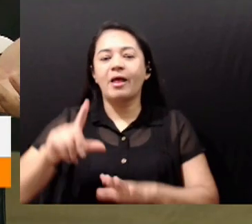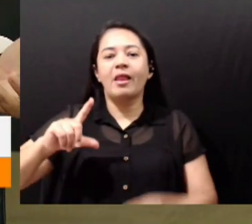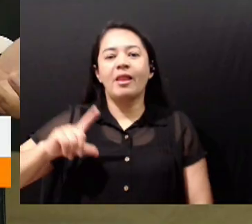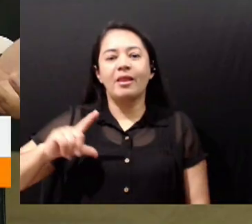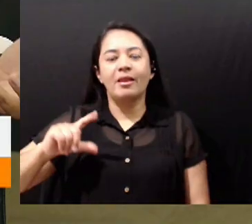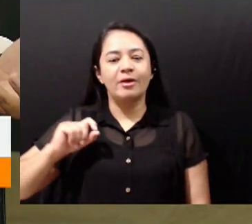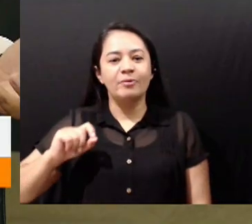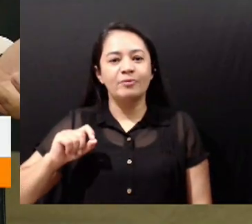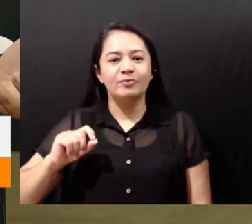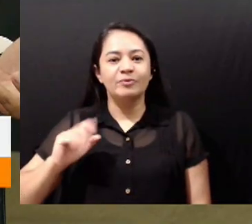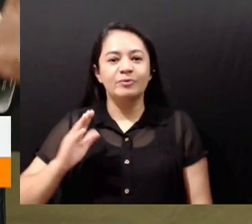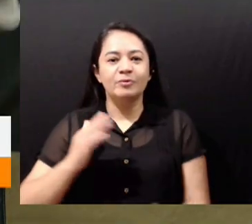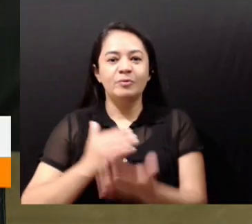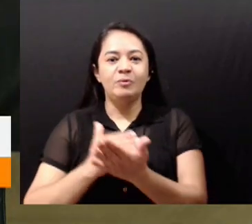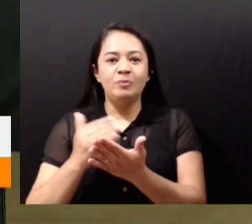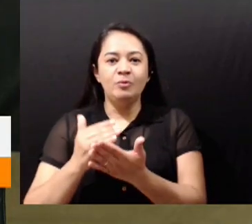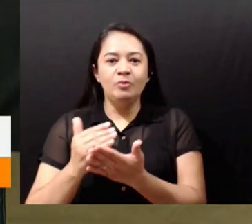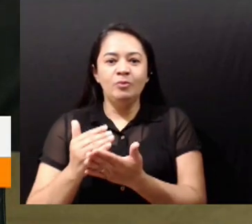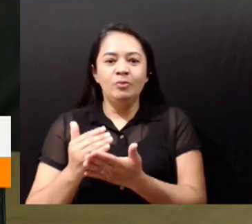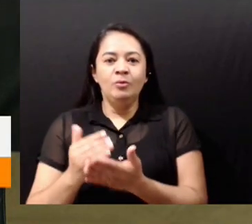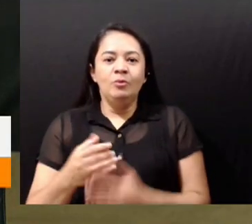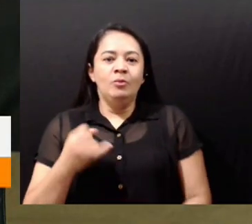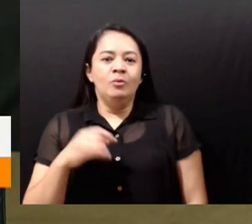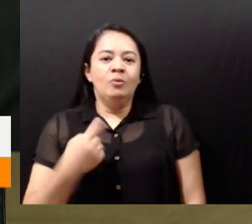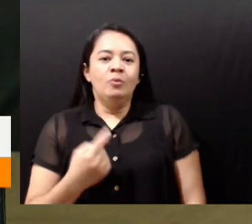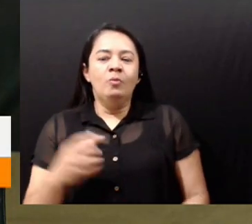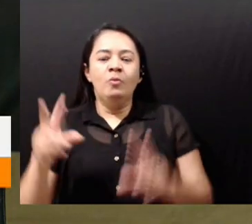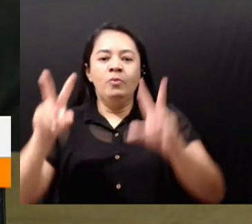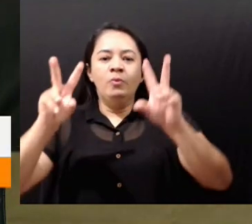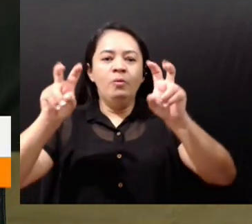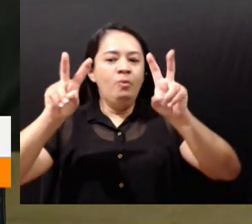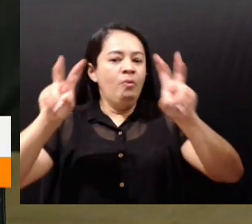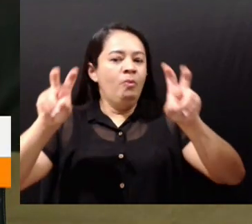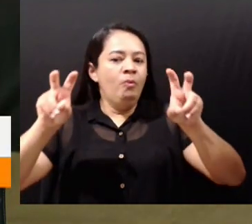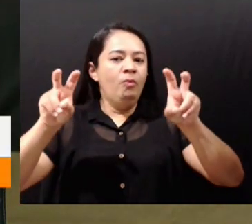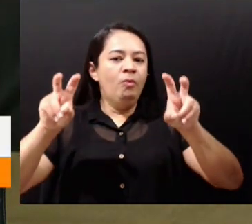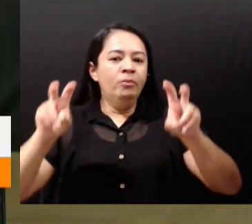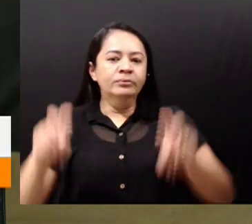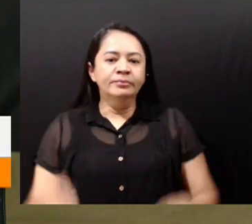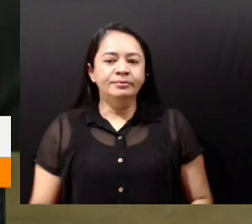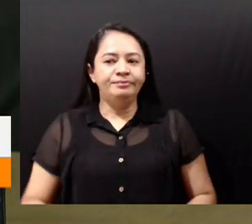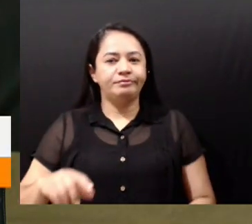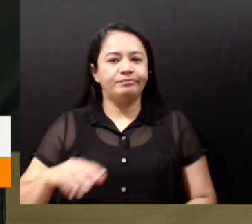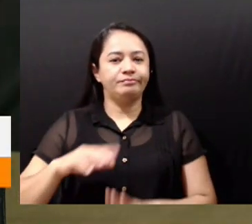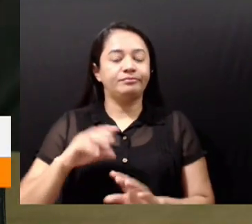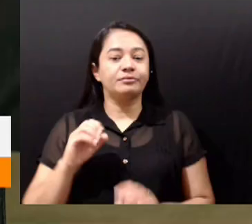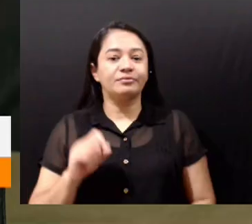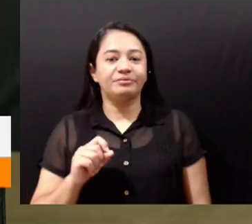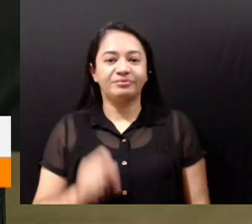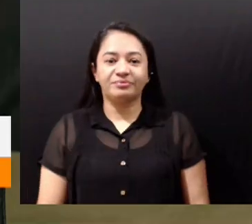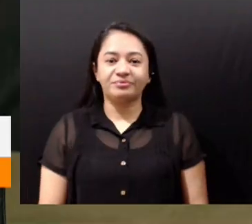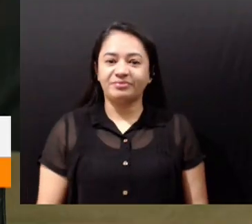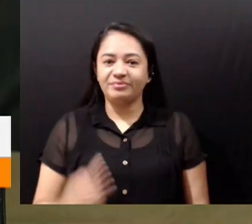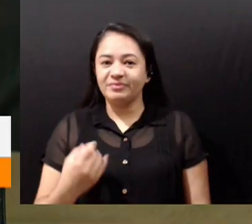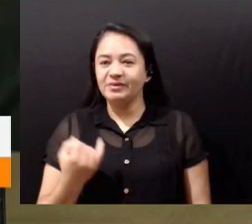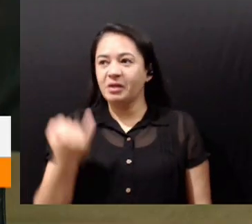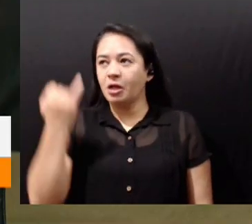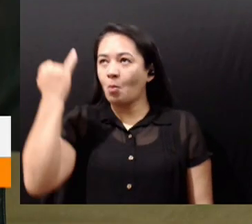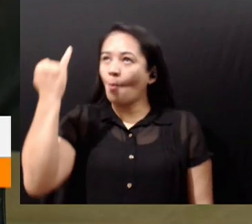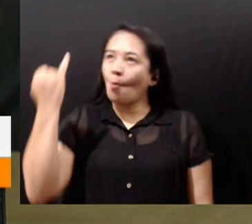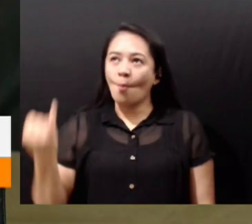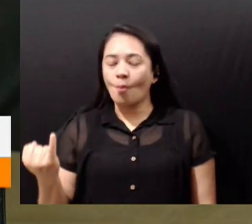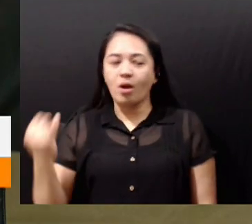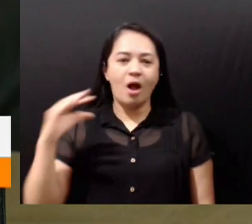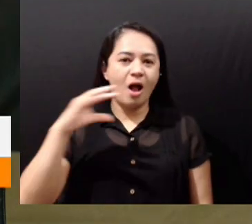do programa, se a gente pode colocar, entre aspas, algo bom dessas dietas, é que a gente emagrece muito rápido, né?